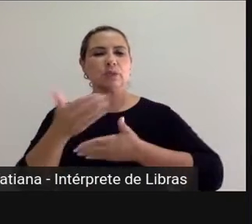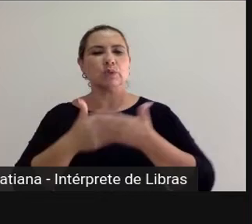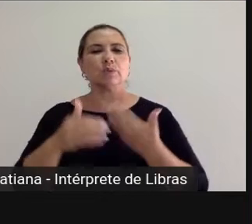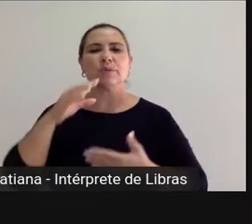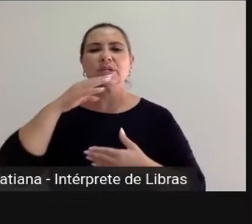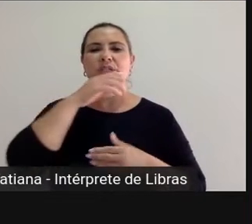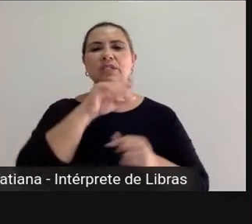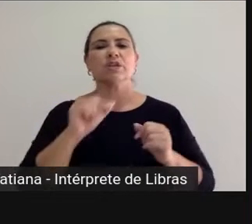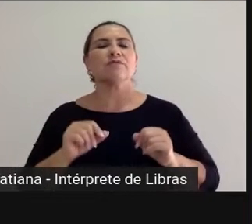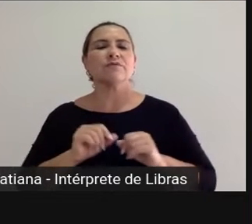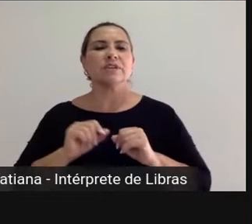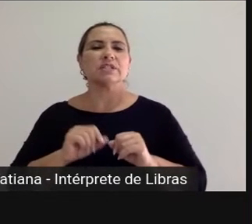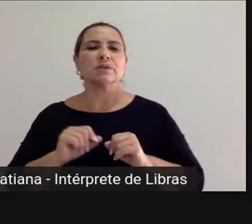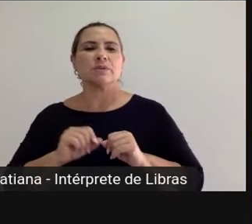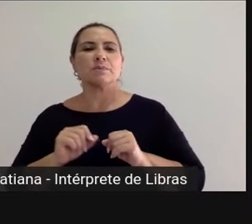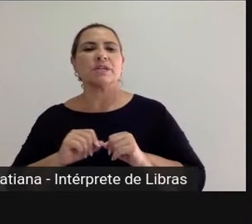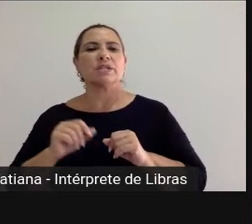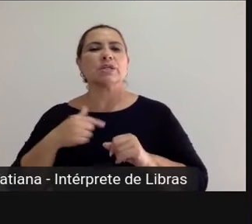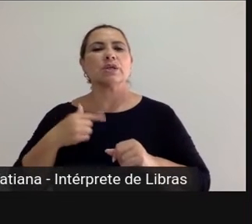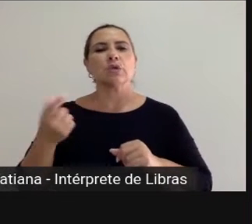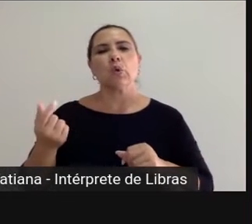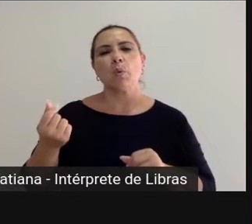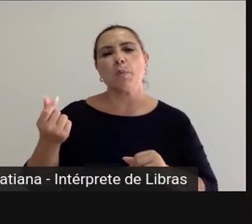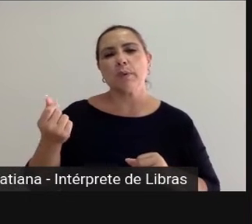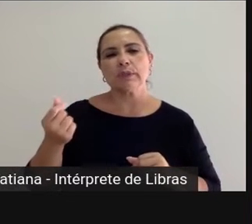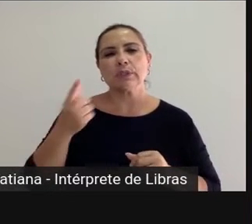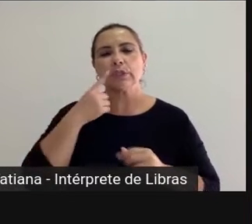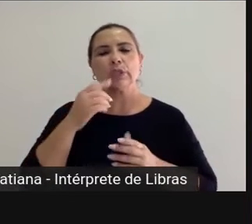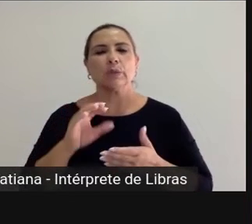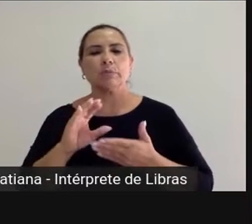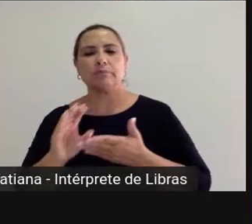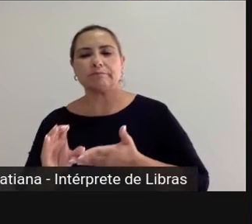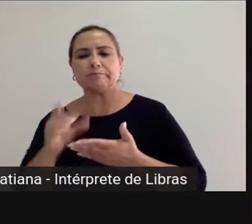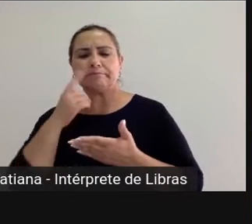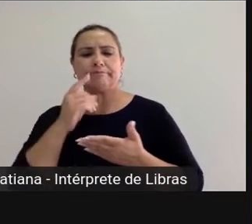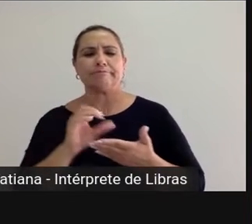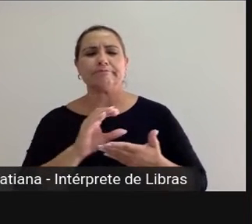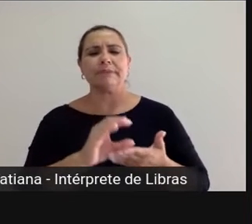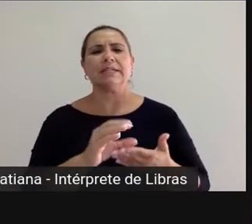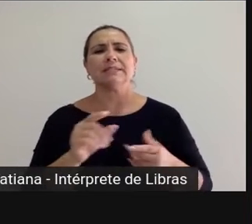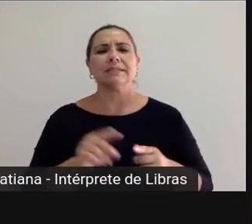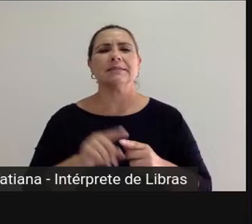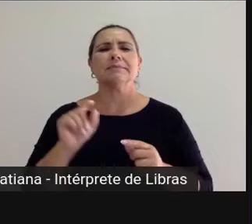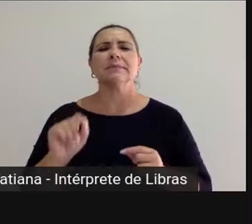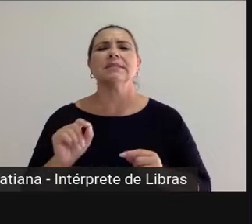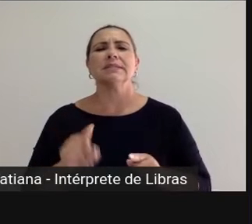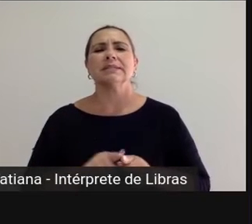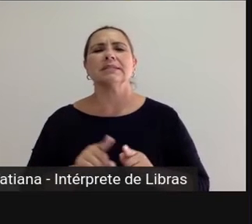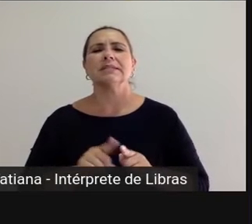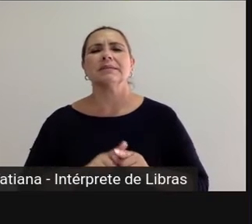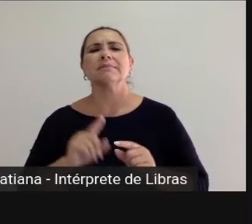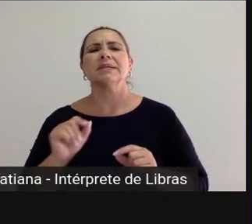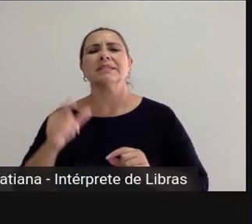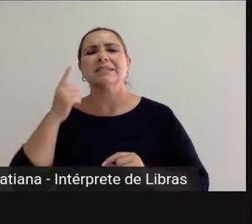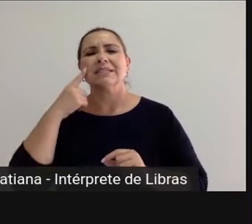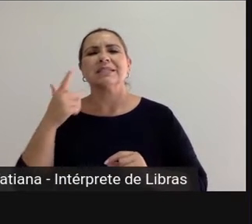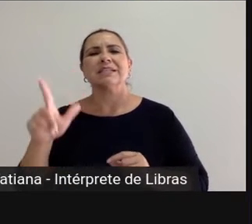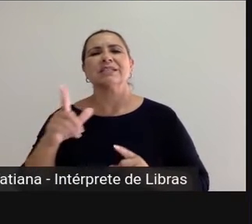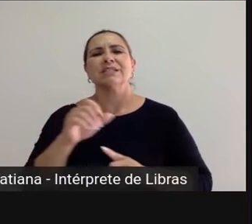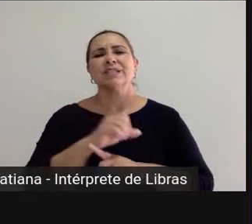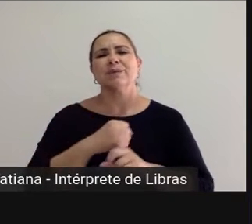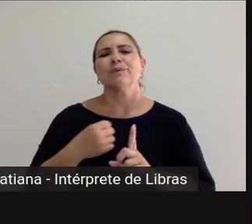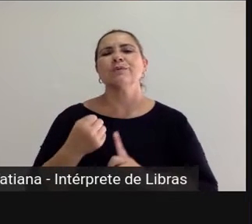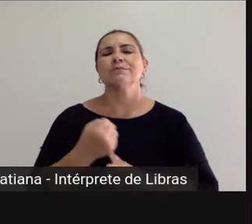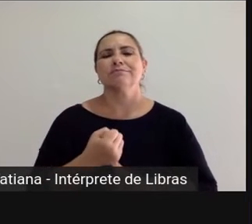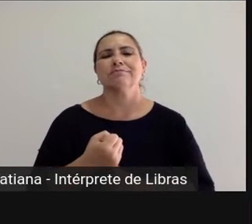dessa forma, ou que o meu orçamento corresponde a este ou aquele, a gente vê que realmente a gente vive num outro modelo de sociedade.